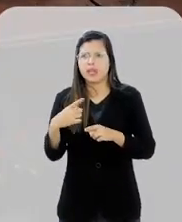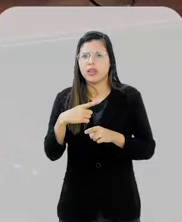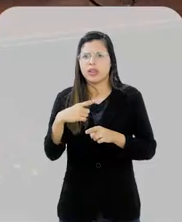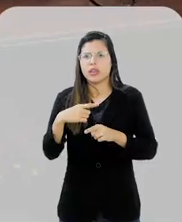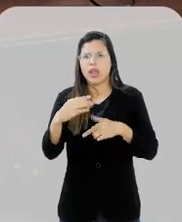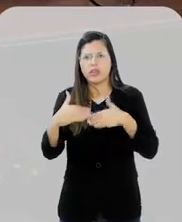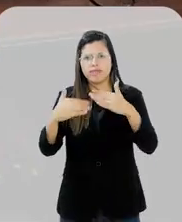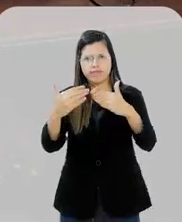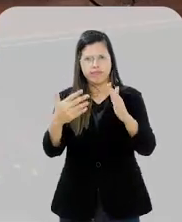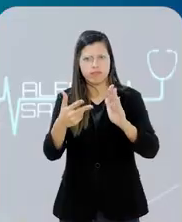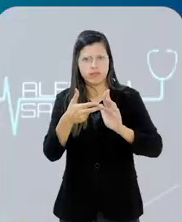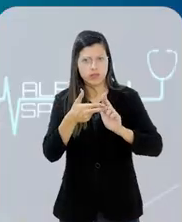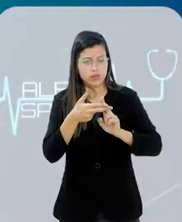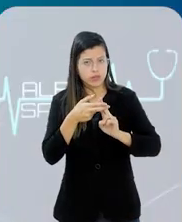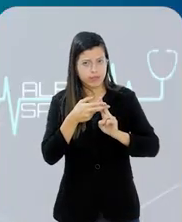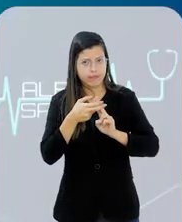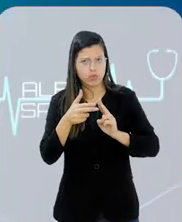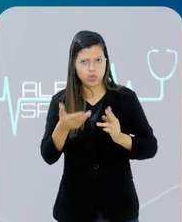rede pública?